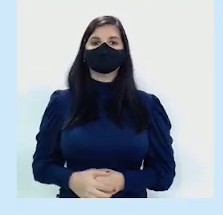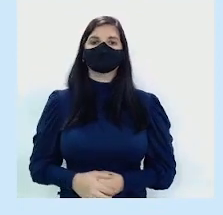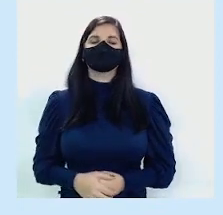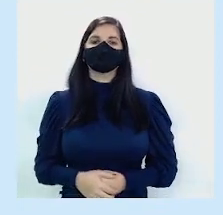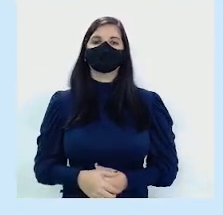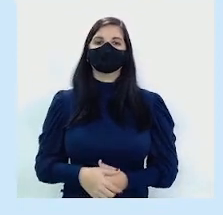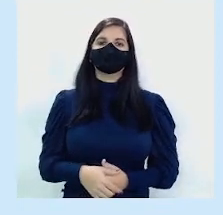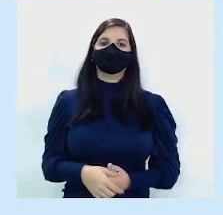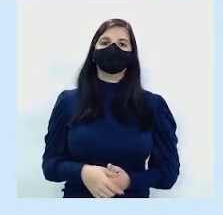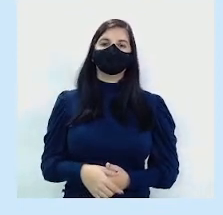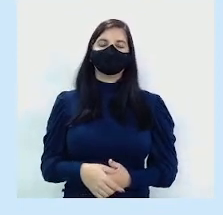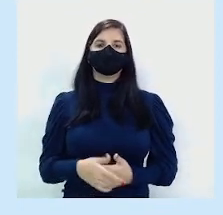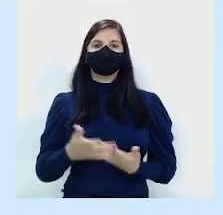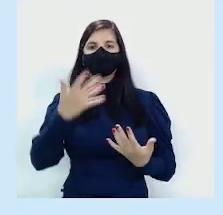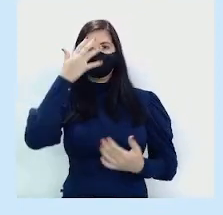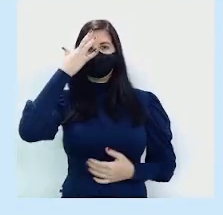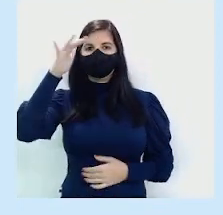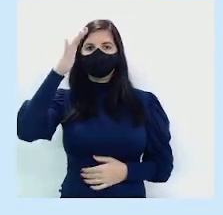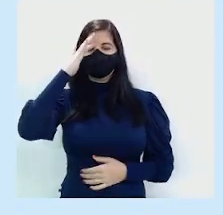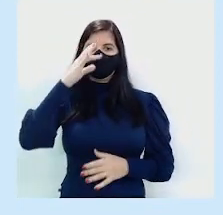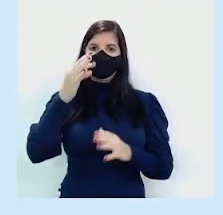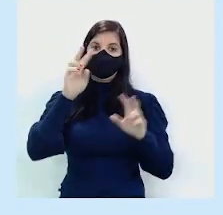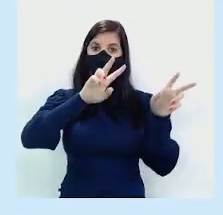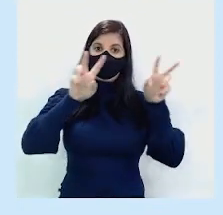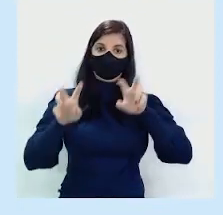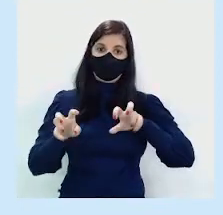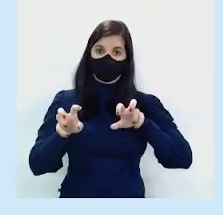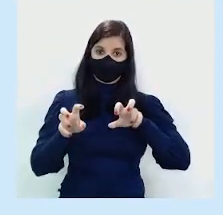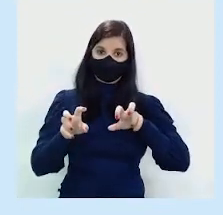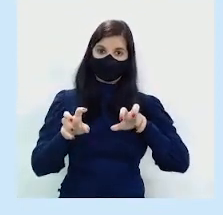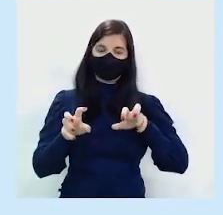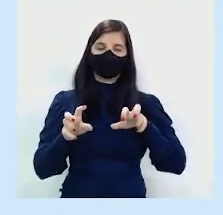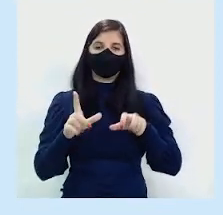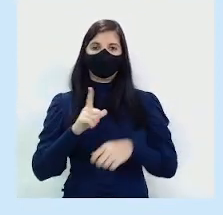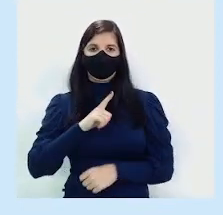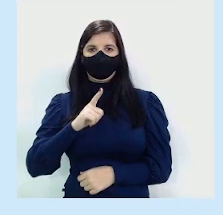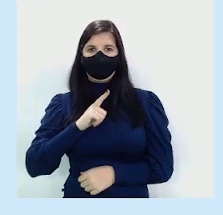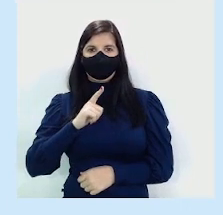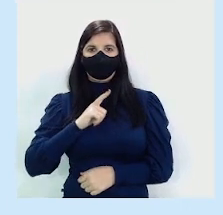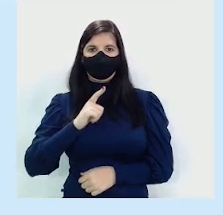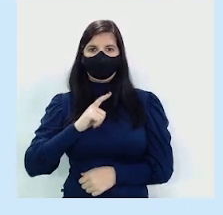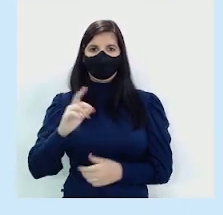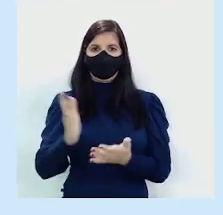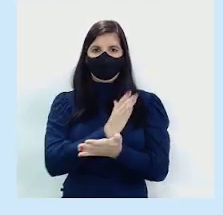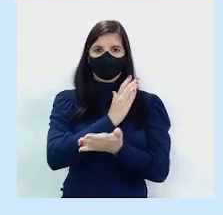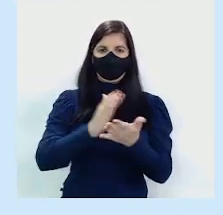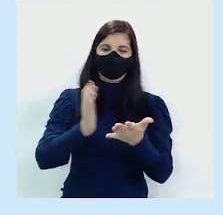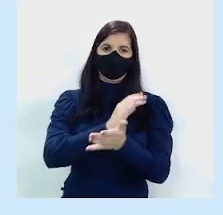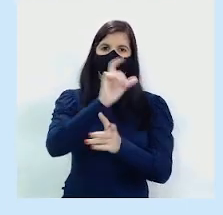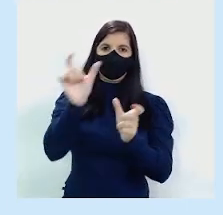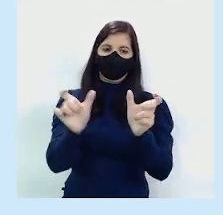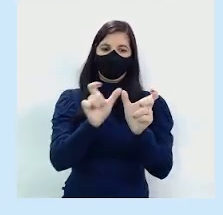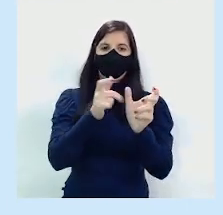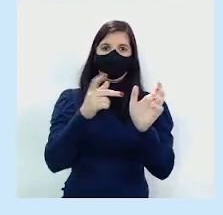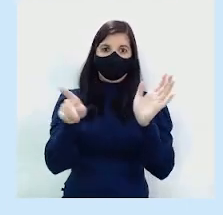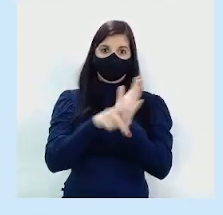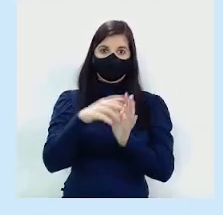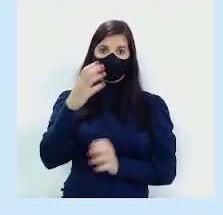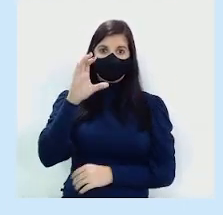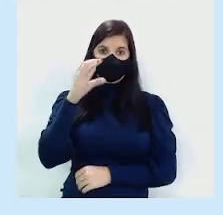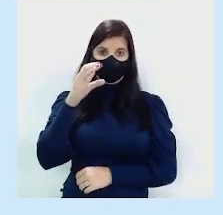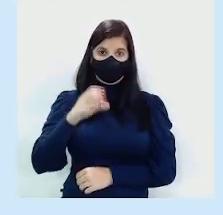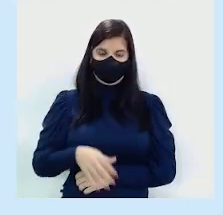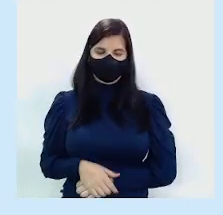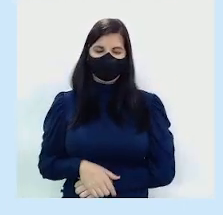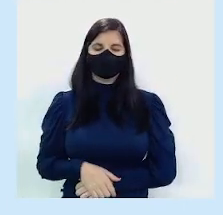bem, vamos imaginar um tema que tem aí alguns termos científicos,